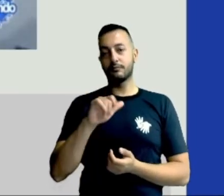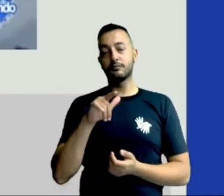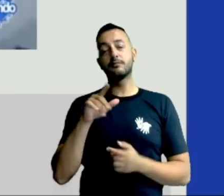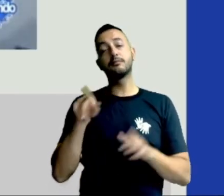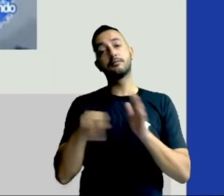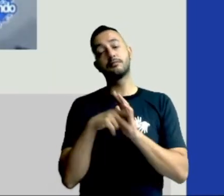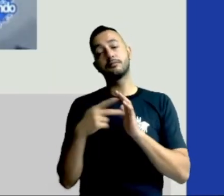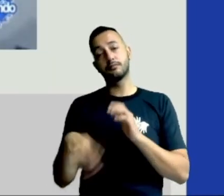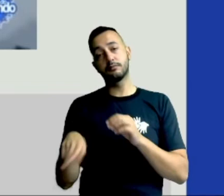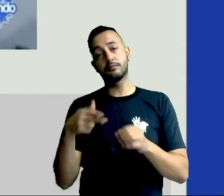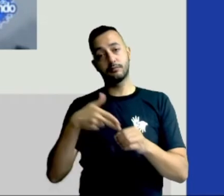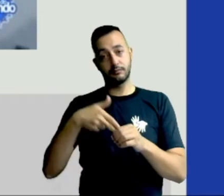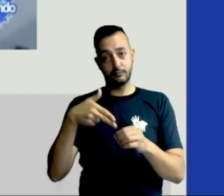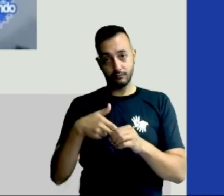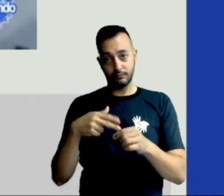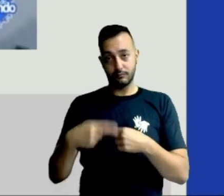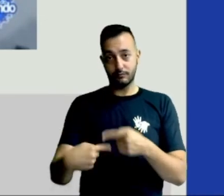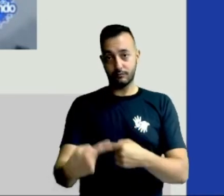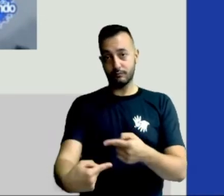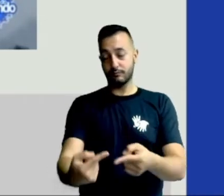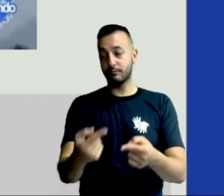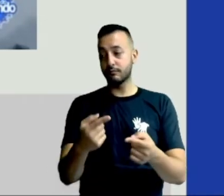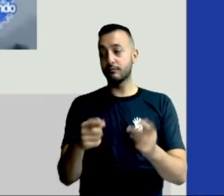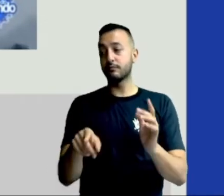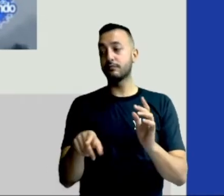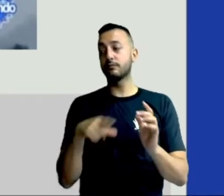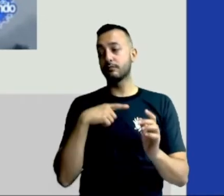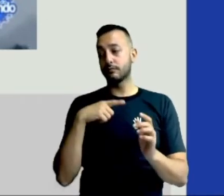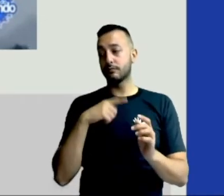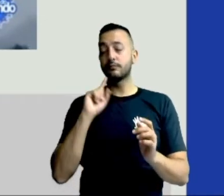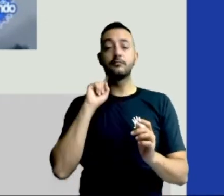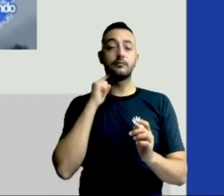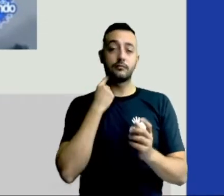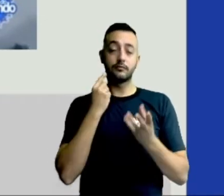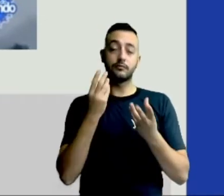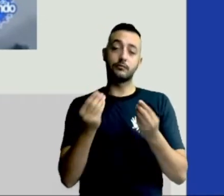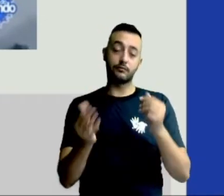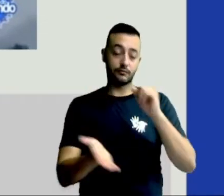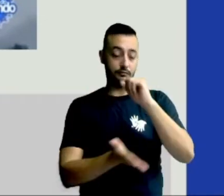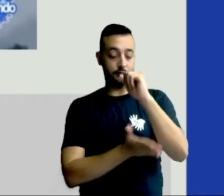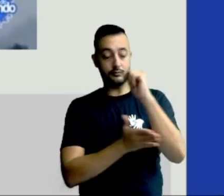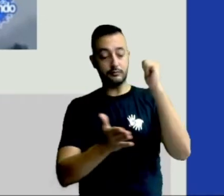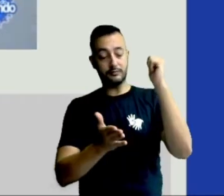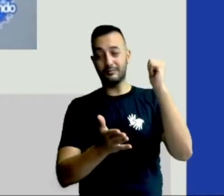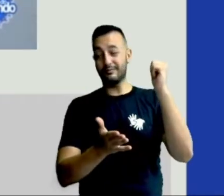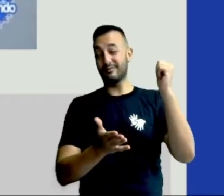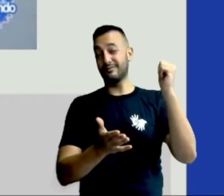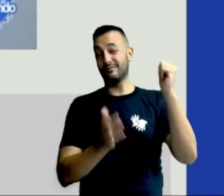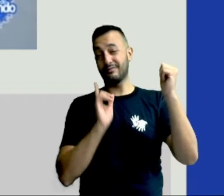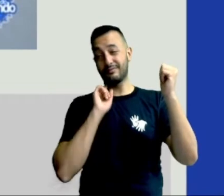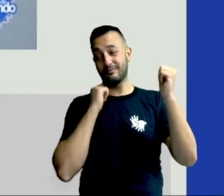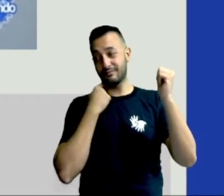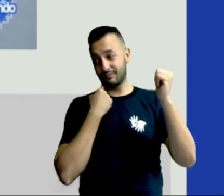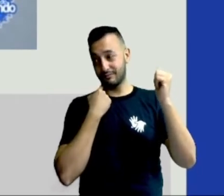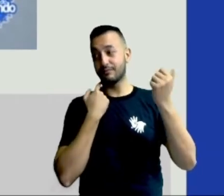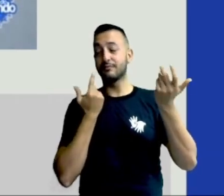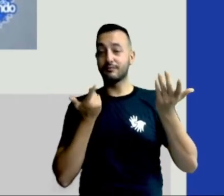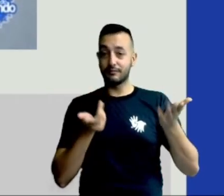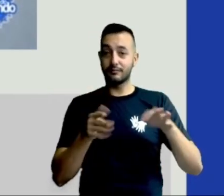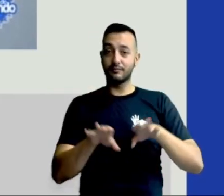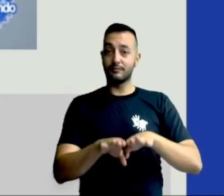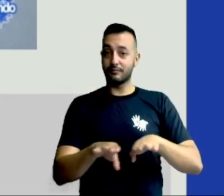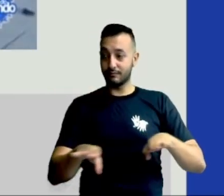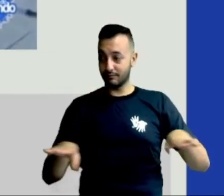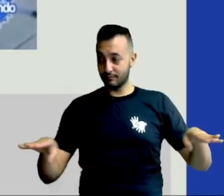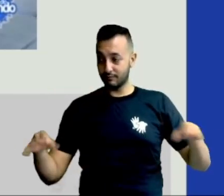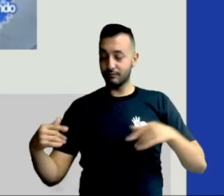de petróleo. E como você pode perceber, ele suja bastante o braço se você encostar onde não devia. Essa aqui é a esteira que está